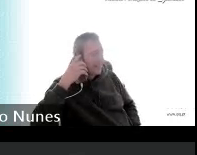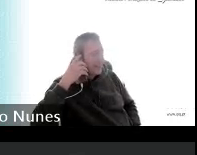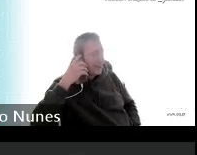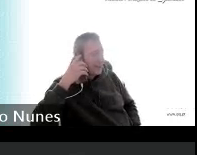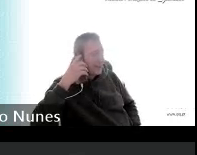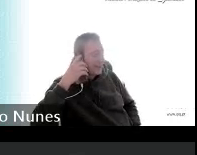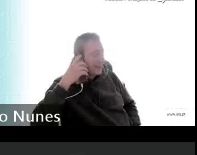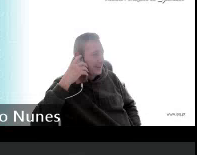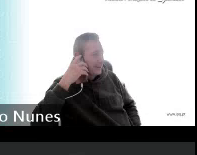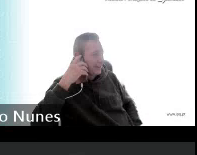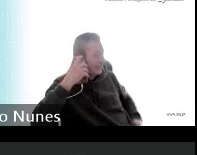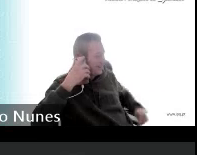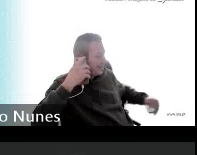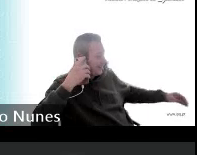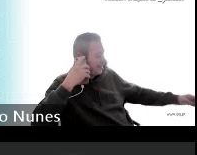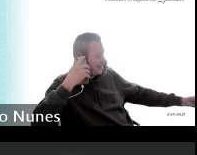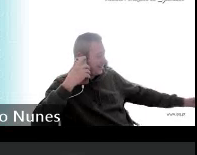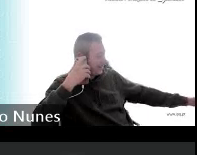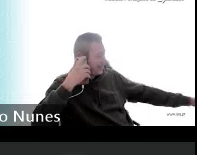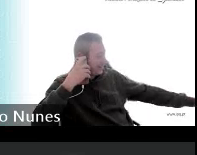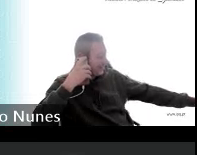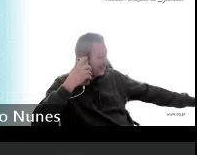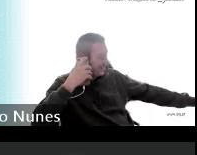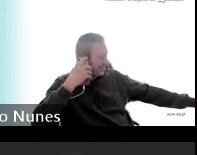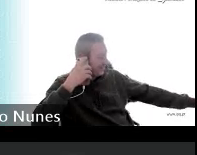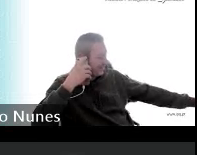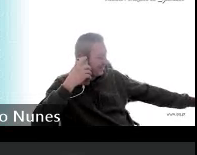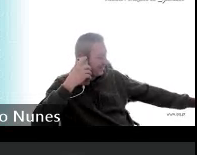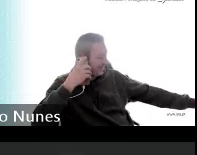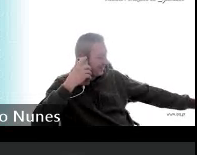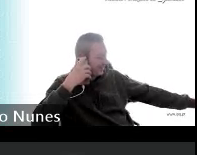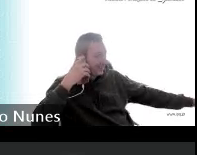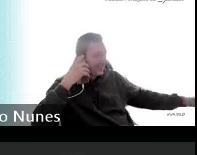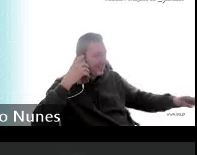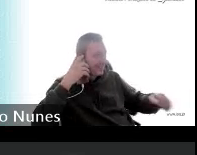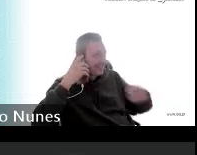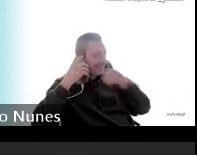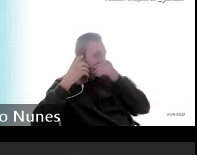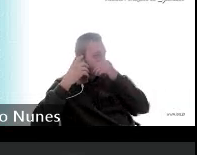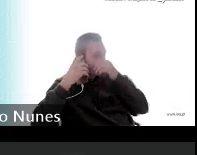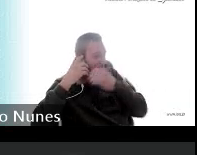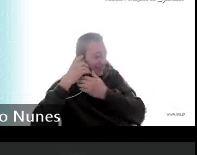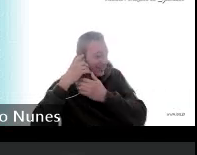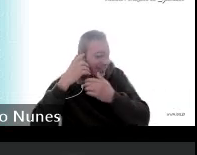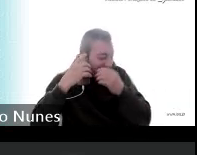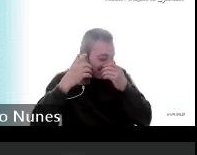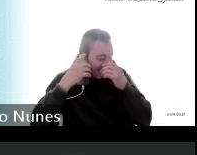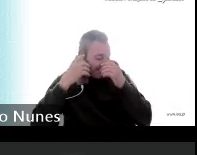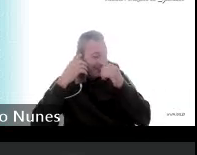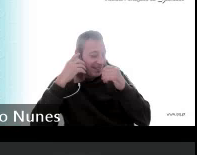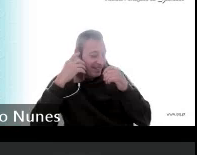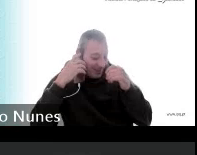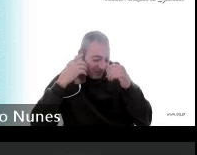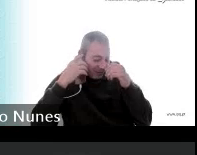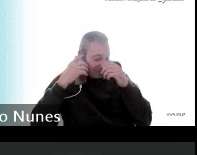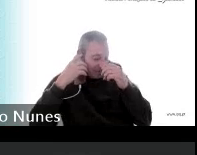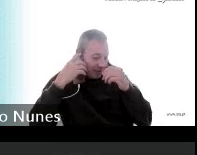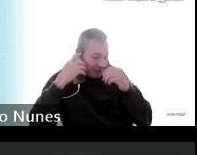quem utiliza, para quem instala ou para a população em geral, mesmo que não esteja